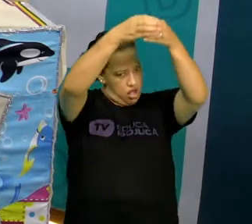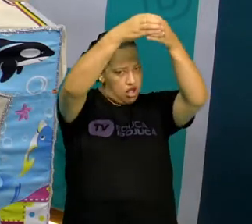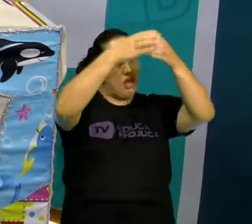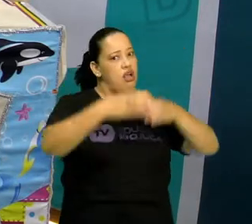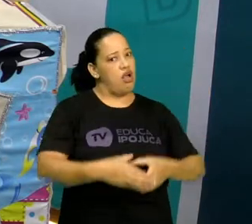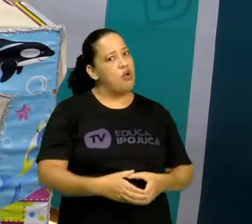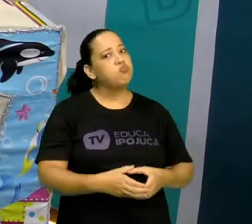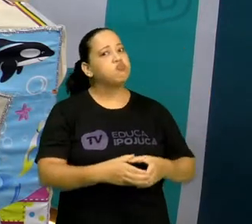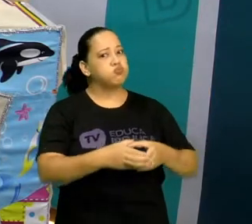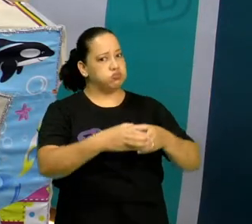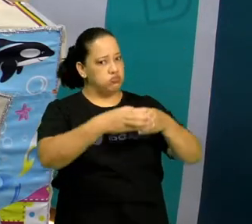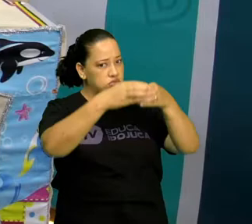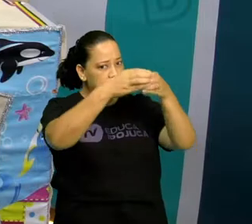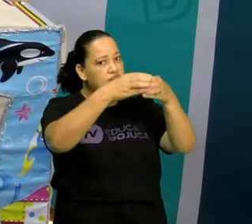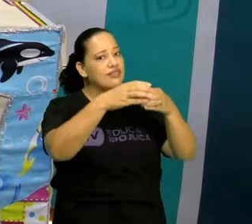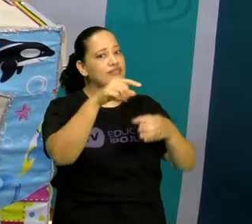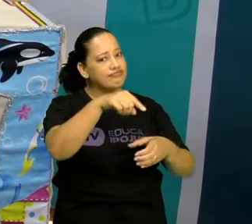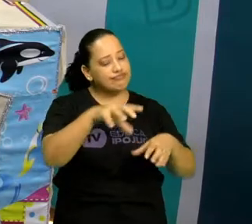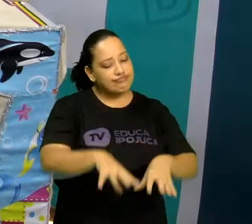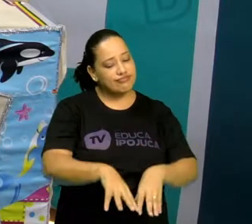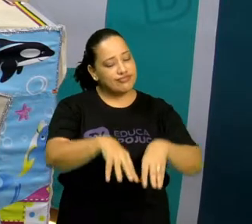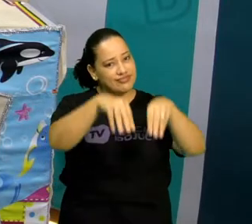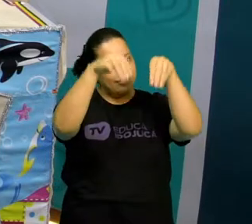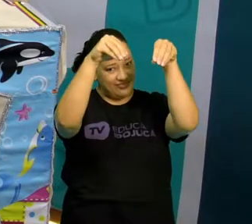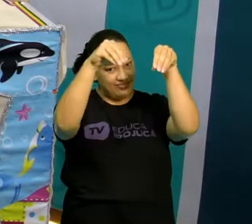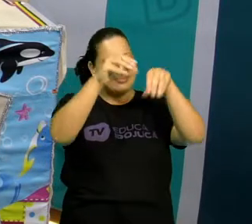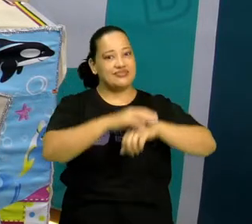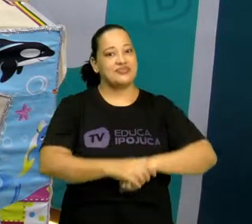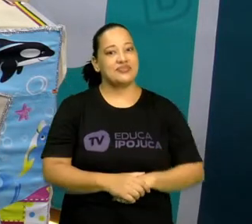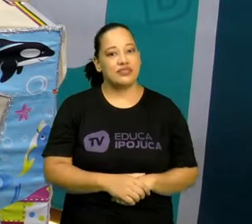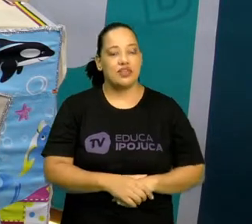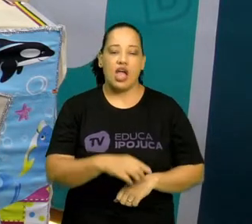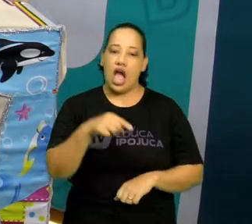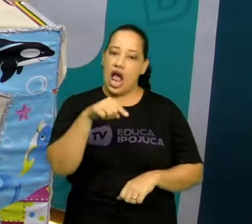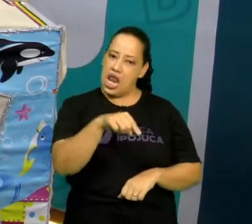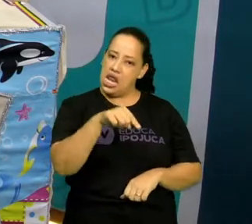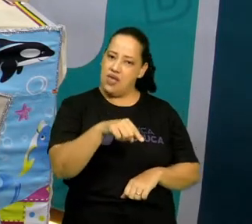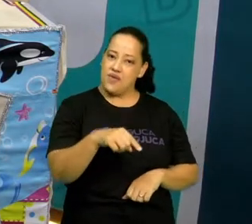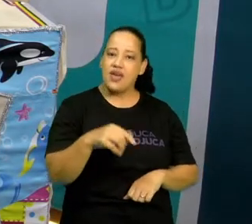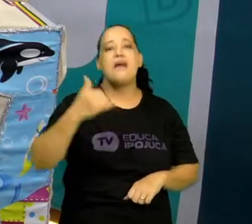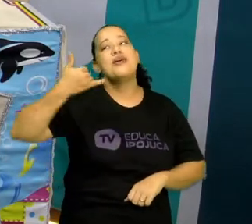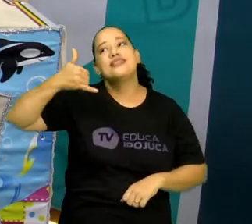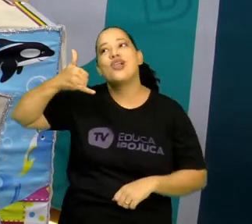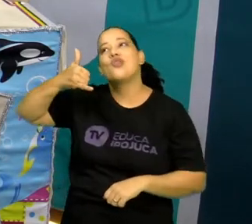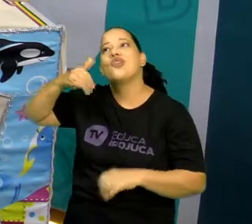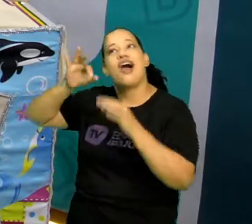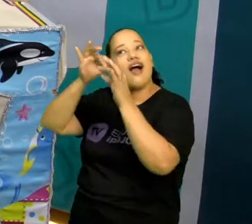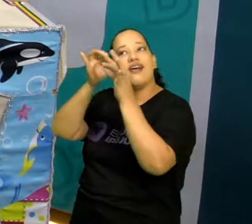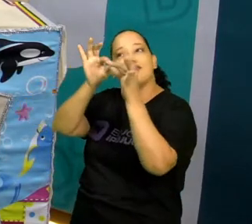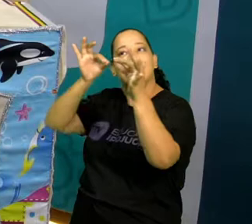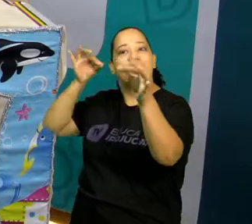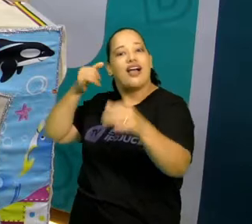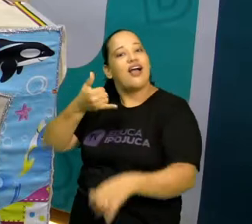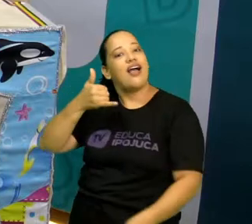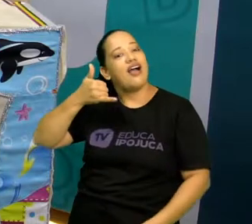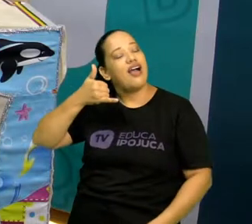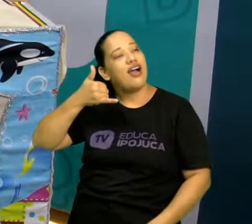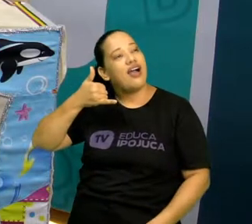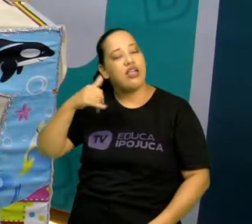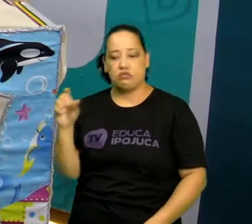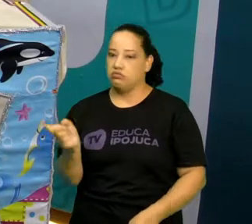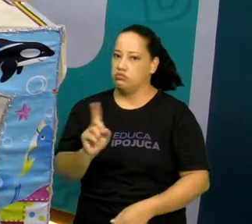uma torre. Isso. É onde foi pra pegar celular. Não, Leiturinha. Não?